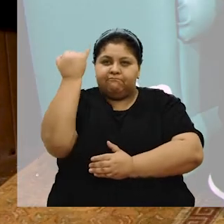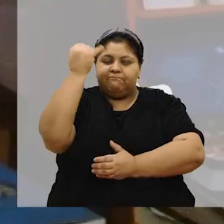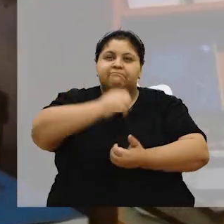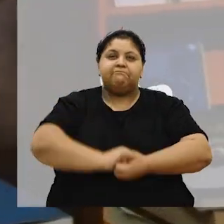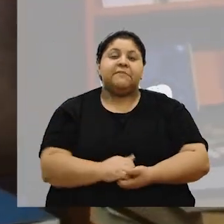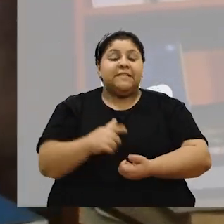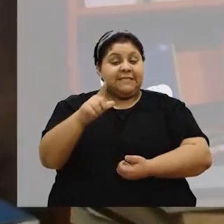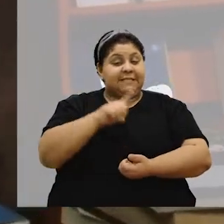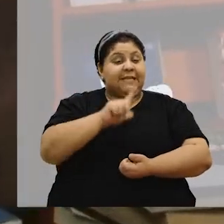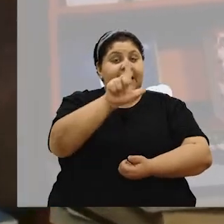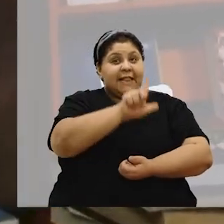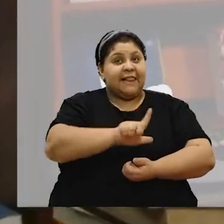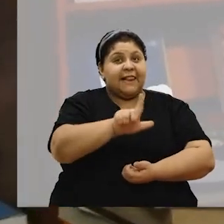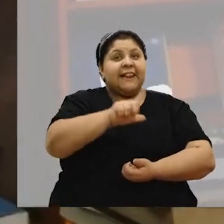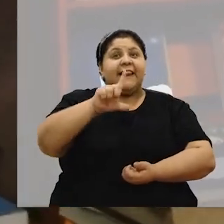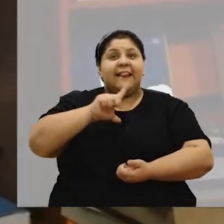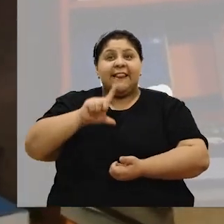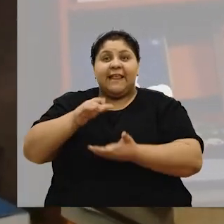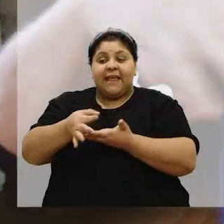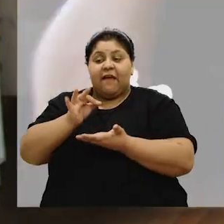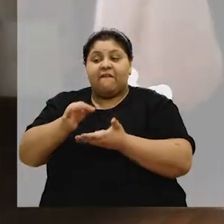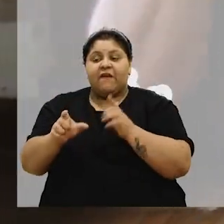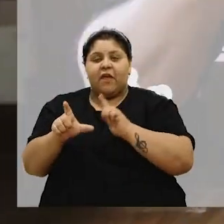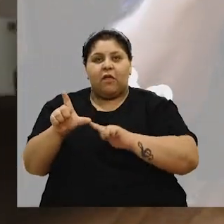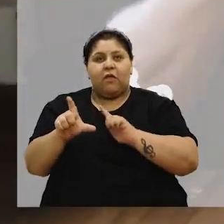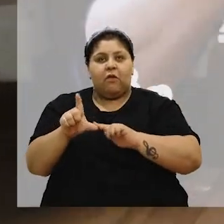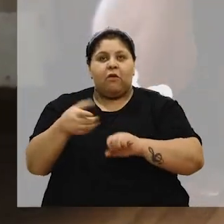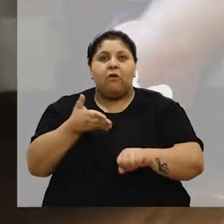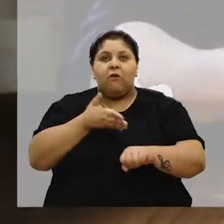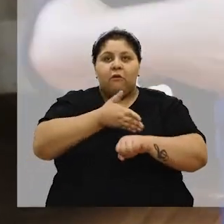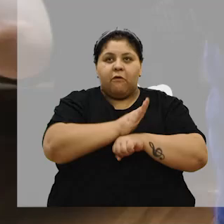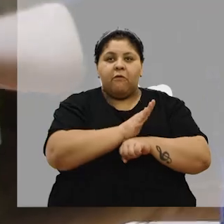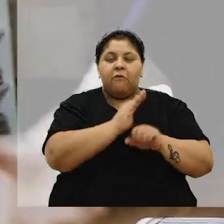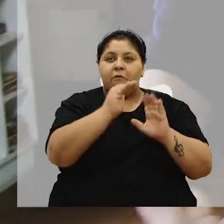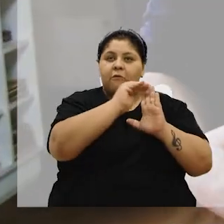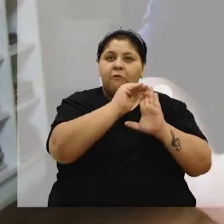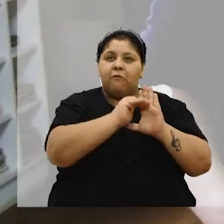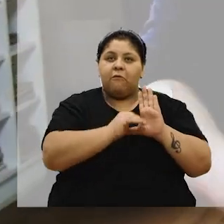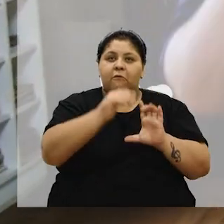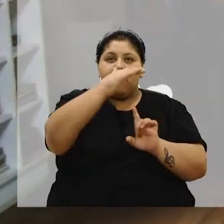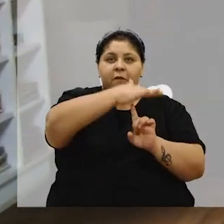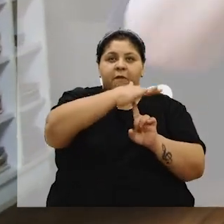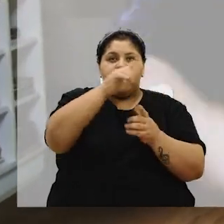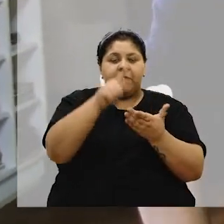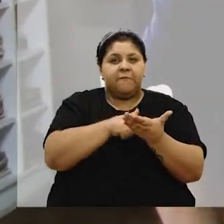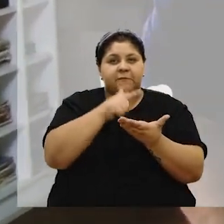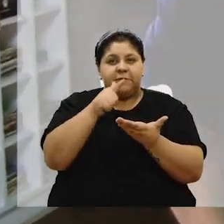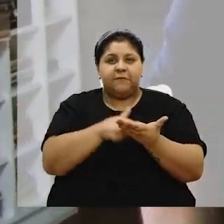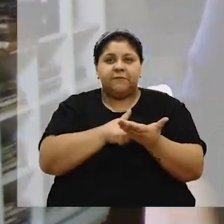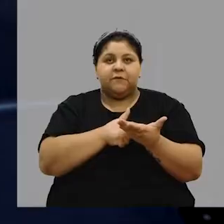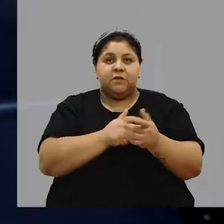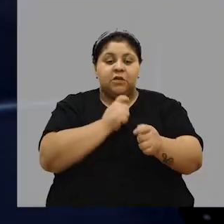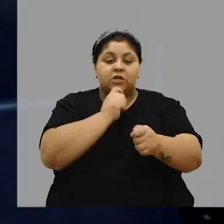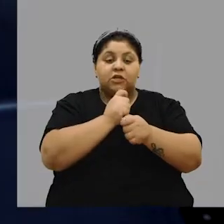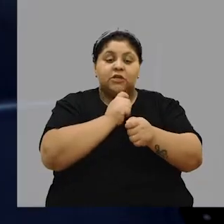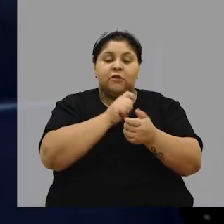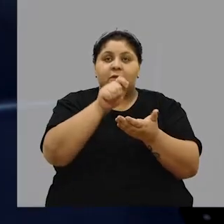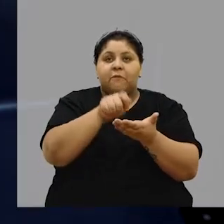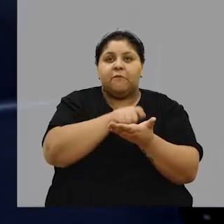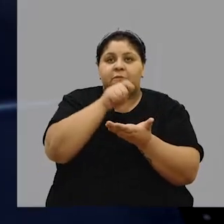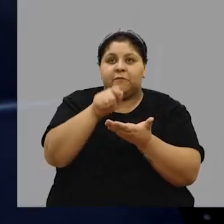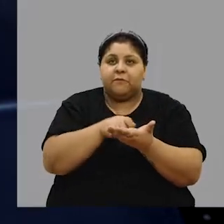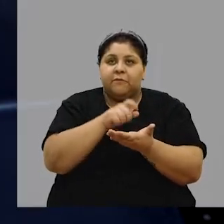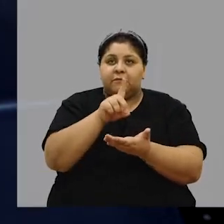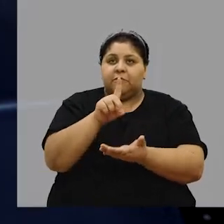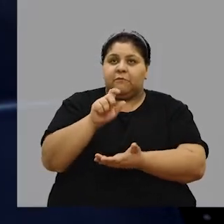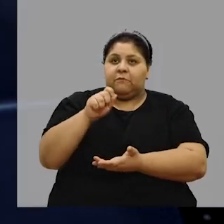nomes. Se tem literatura, tem Café com Letras. Participamos da programação da Feira do Livro, onde